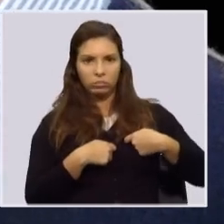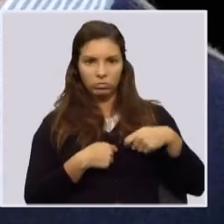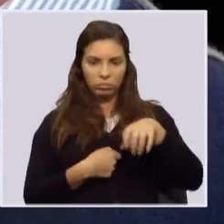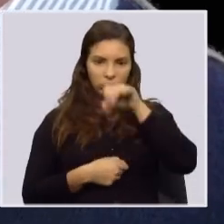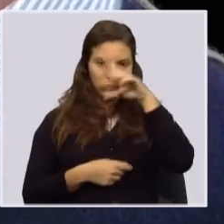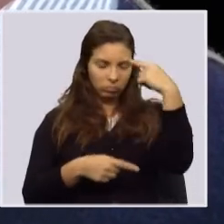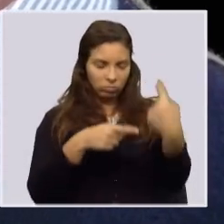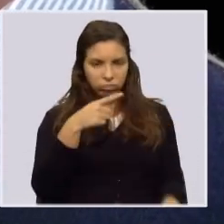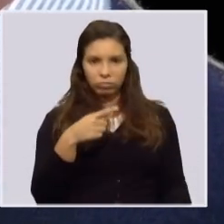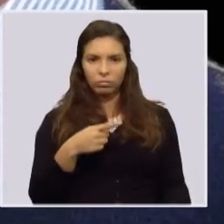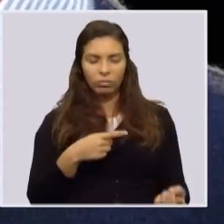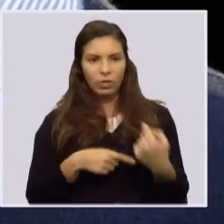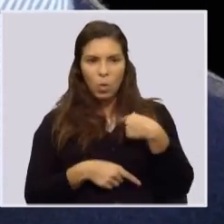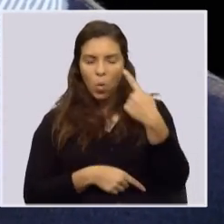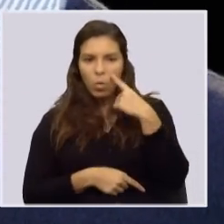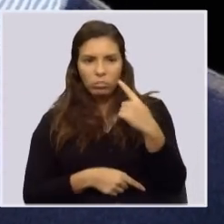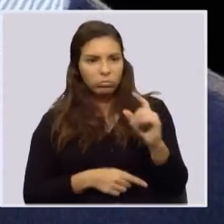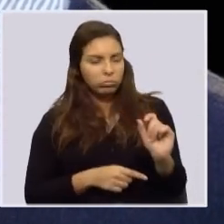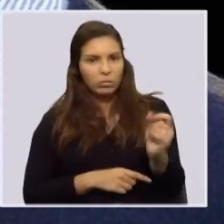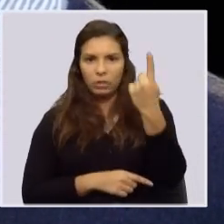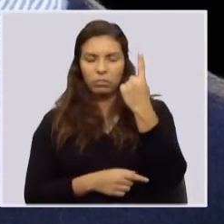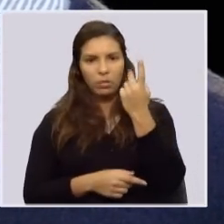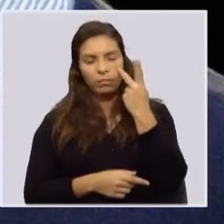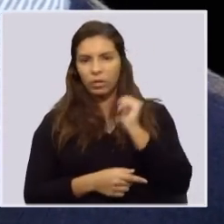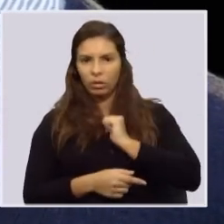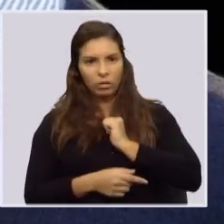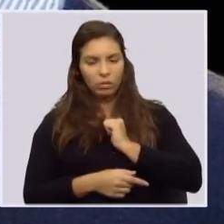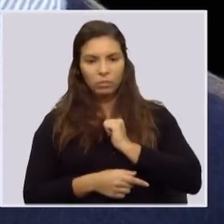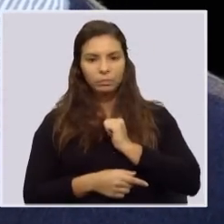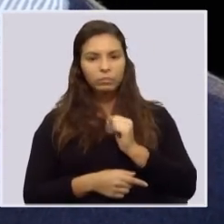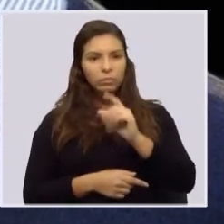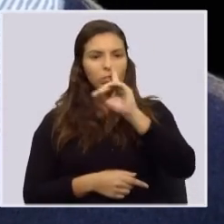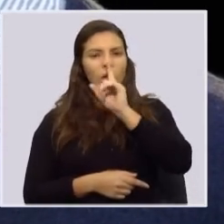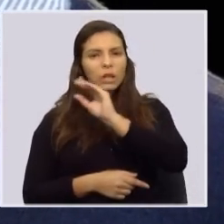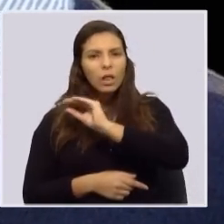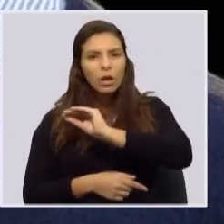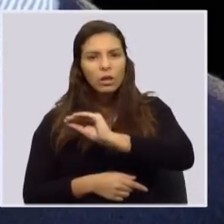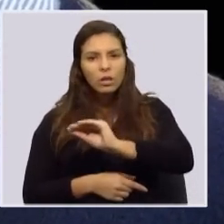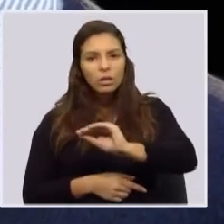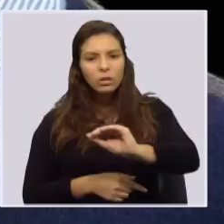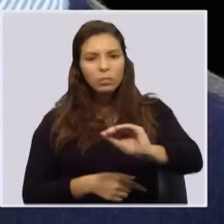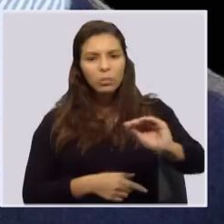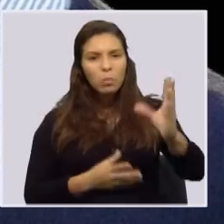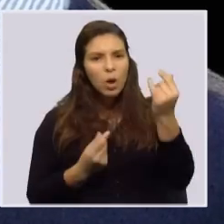chocante, nunca pensei assistir a uma coisa daquelas. E foi frio, foi silencioso.